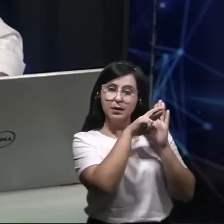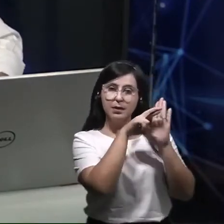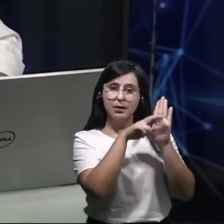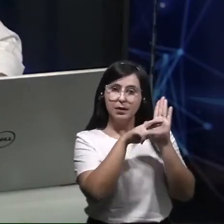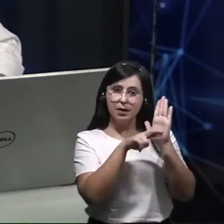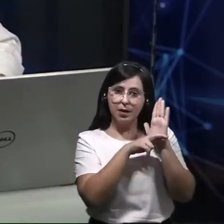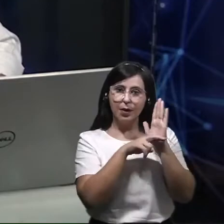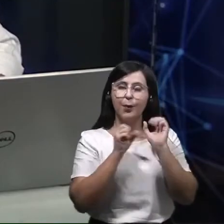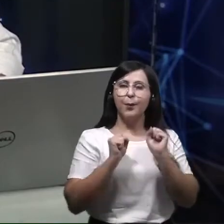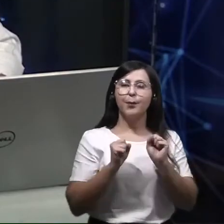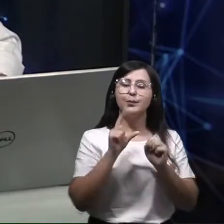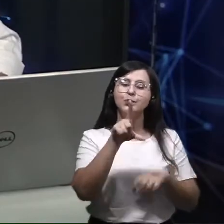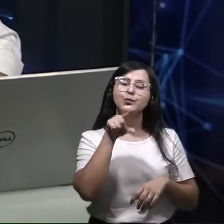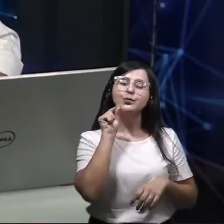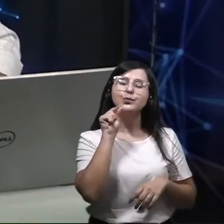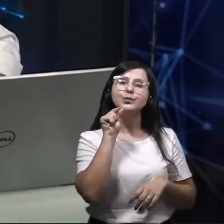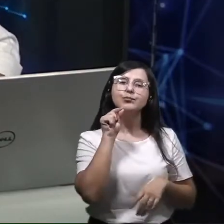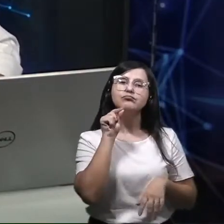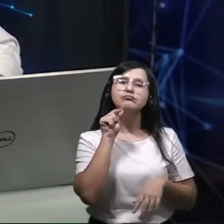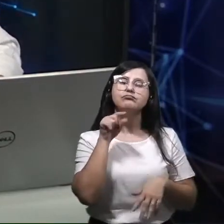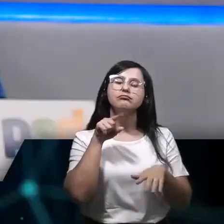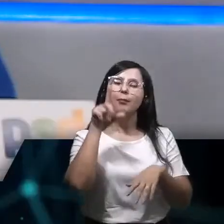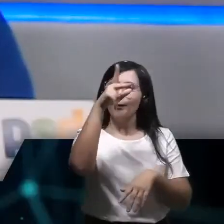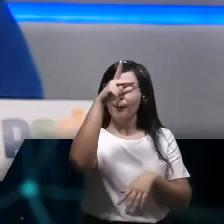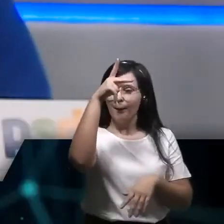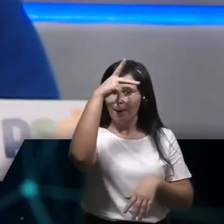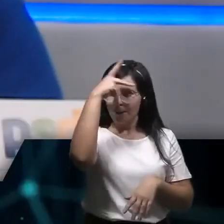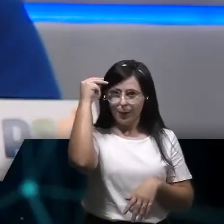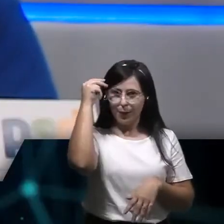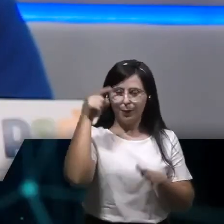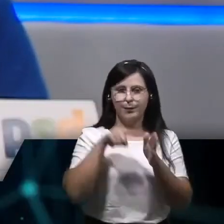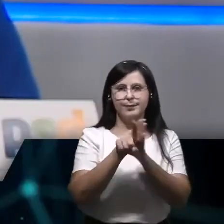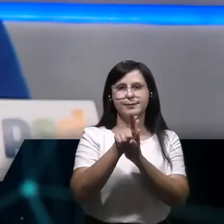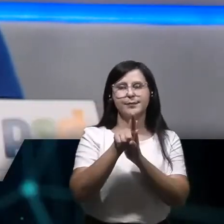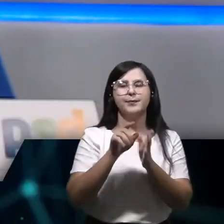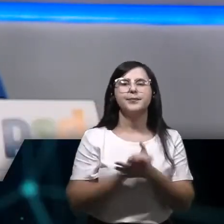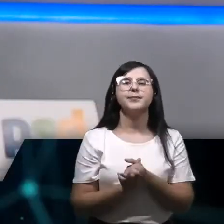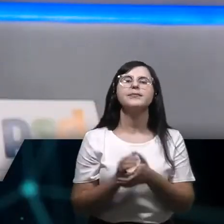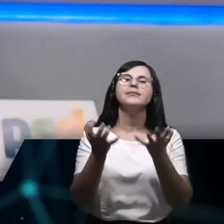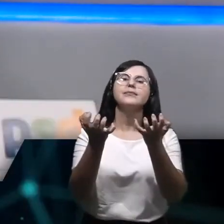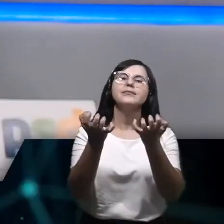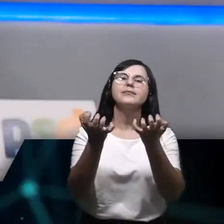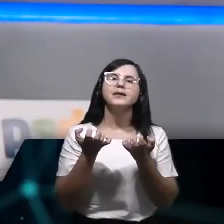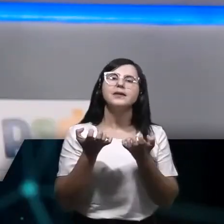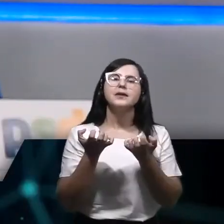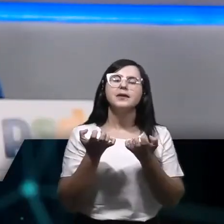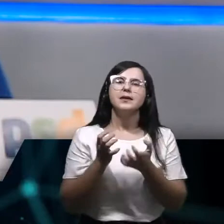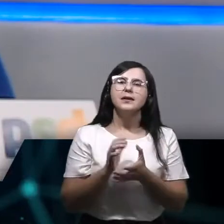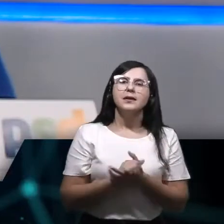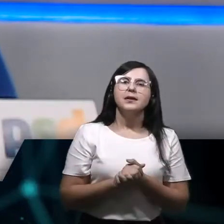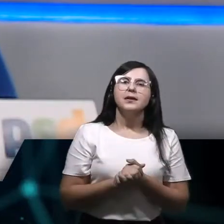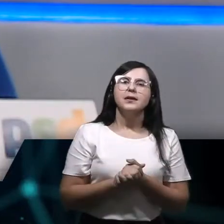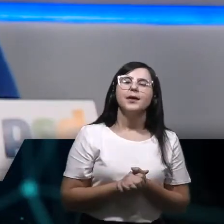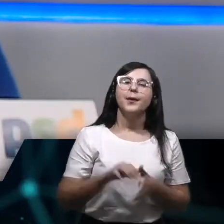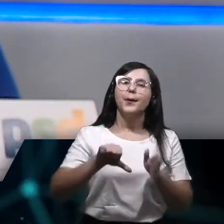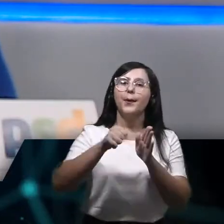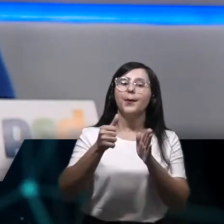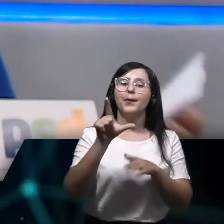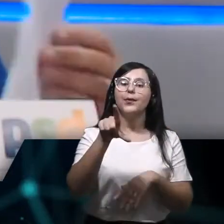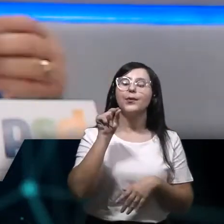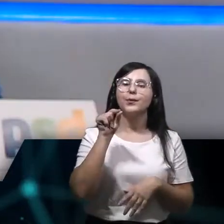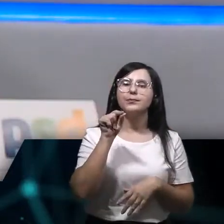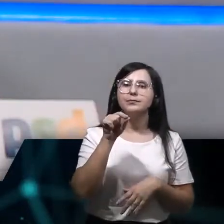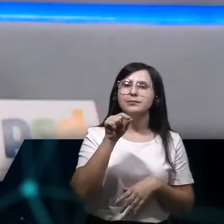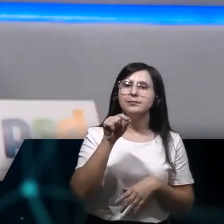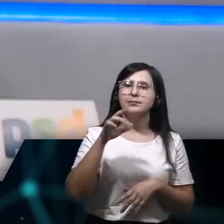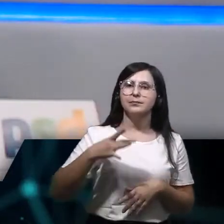escolhe o candidato que o senhor vai dedicar a sua pergunta. Olha, eu gostaria de formular... Primeiro o senhor escolhe o candidato.